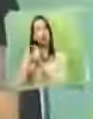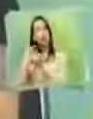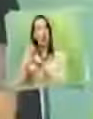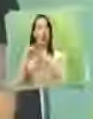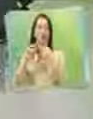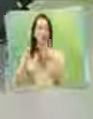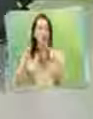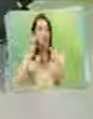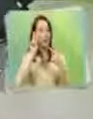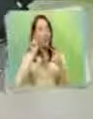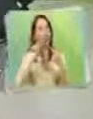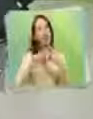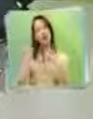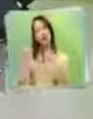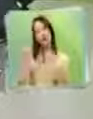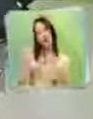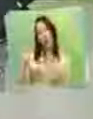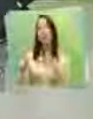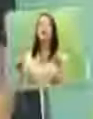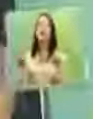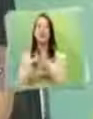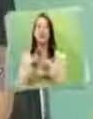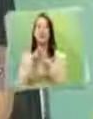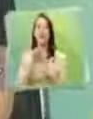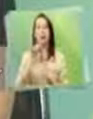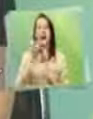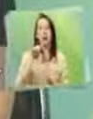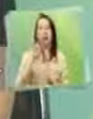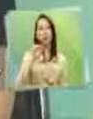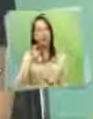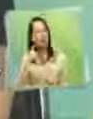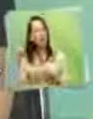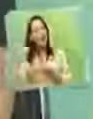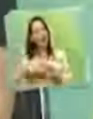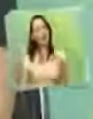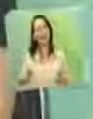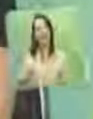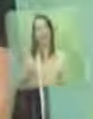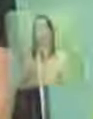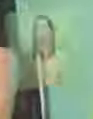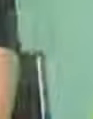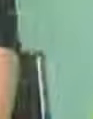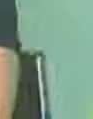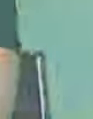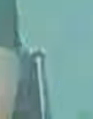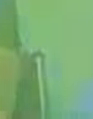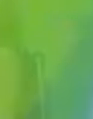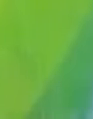Sociologia, de História, de Geografia. E o Plantão Enem ao vivo volta já!